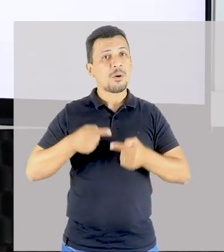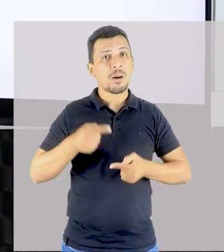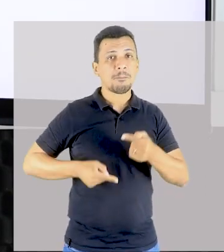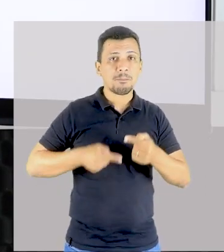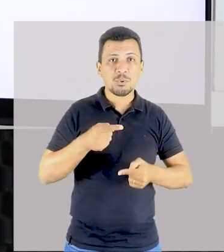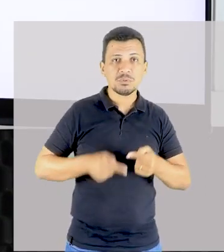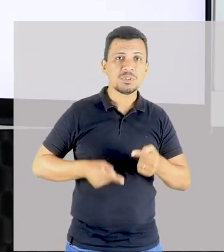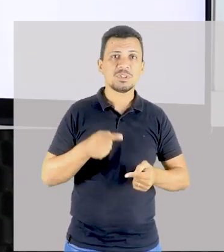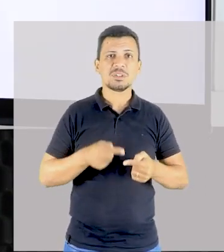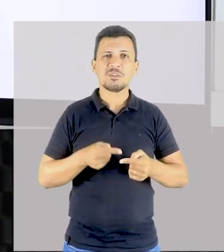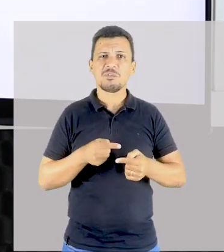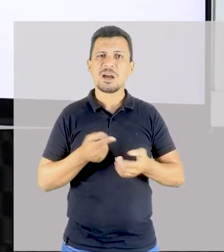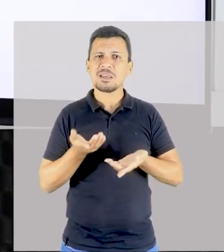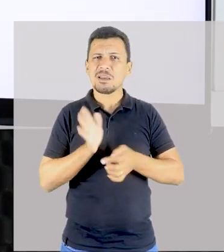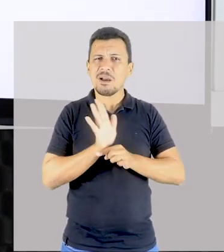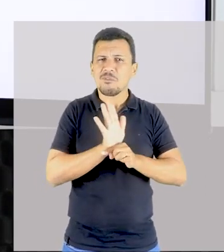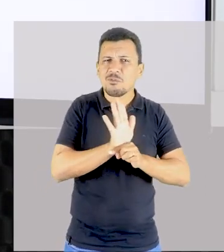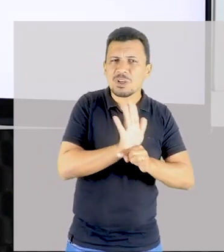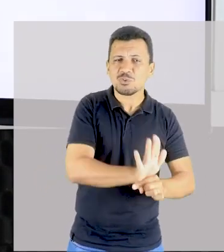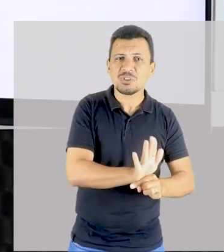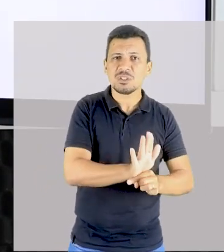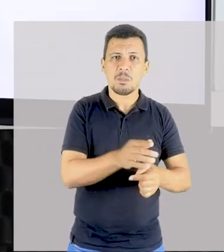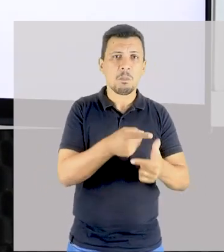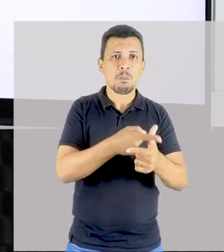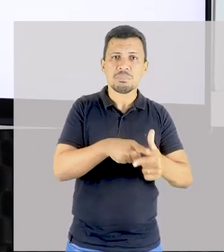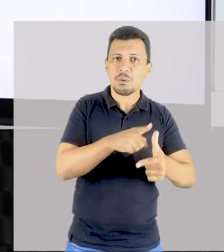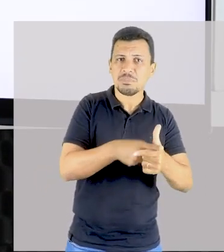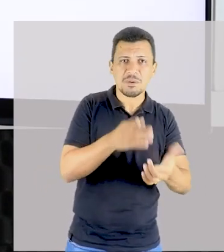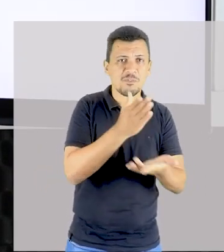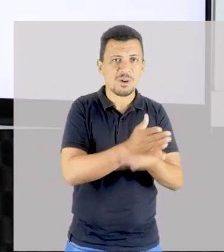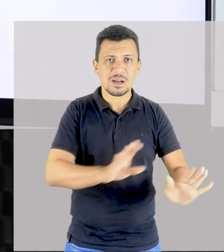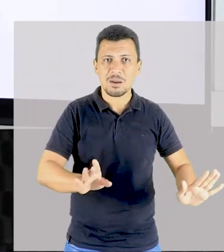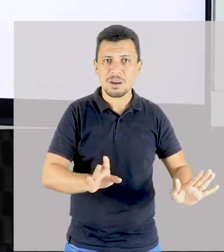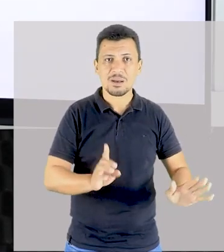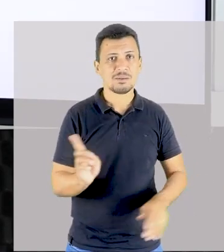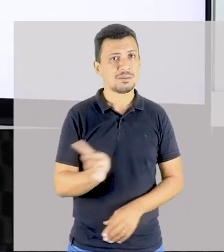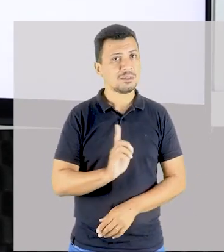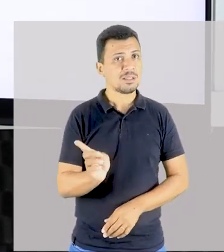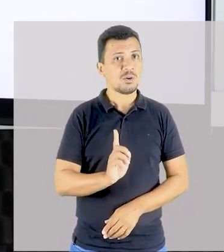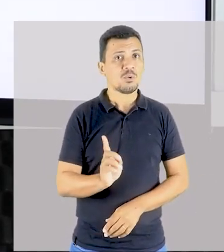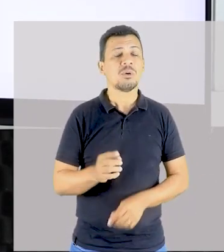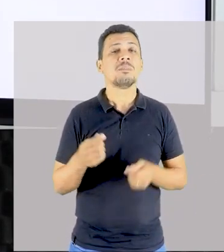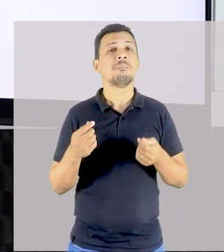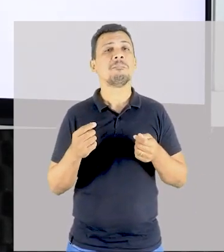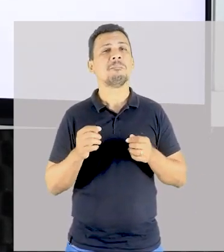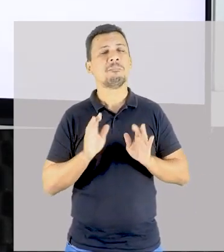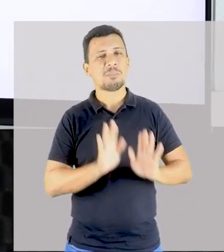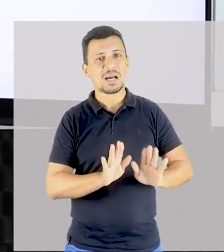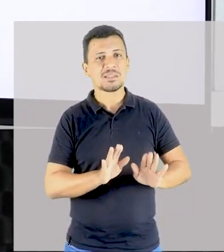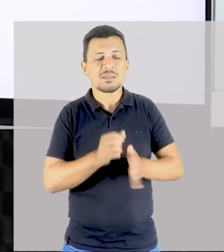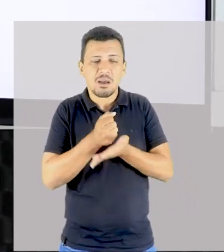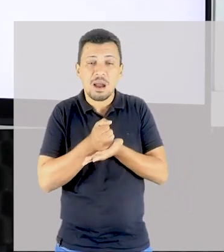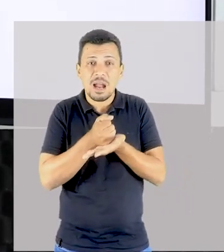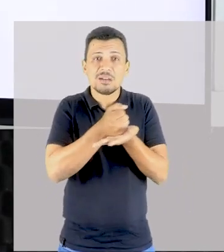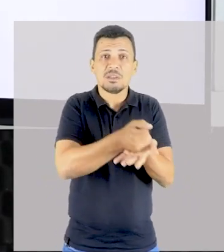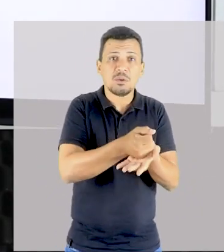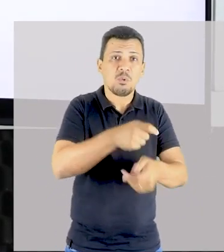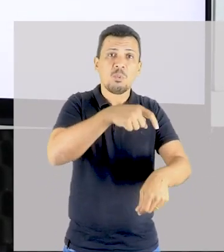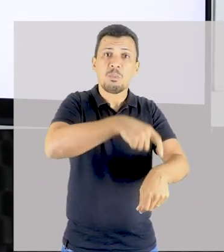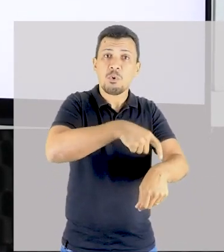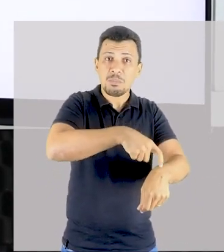paliativa ela não vai resolver o problema mas ela atende a uma necessidade daquele momento